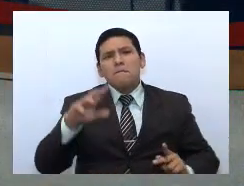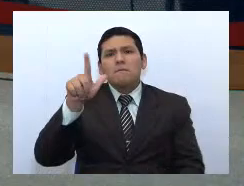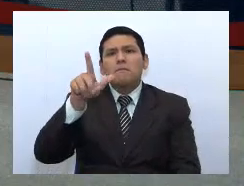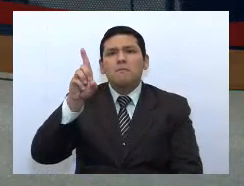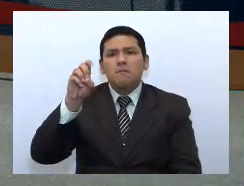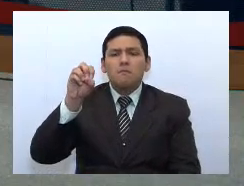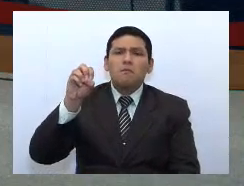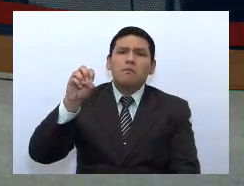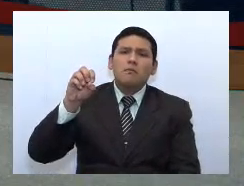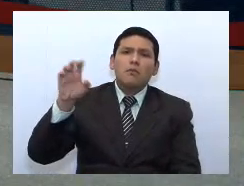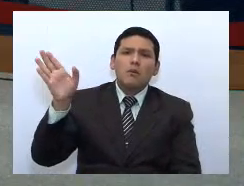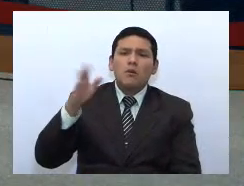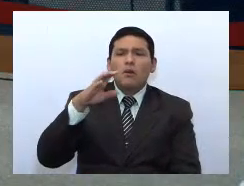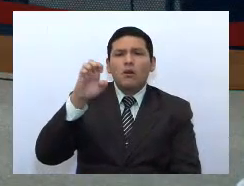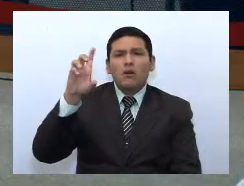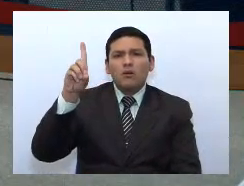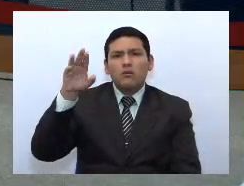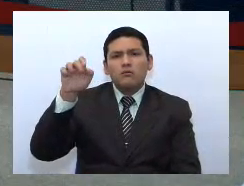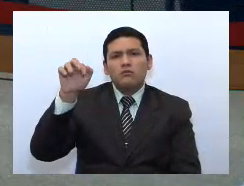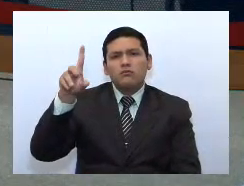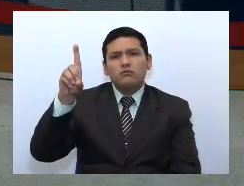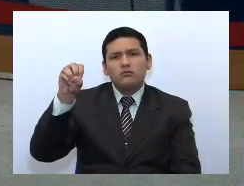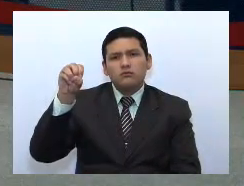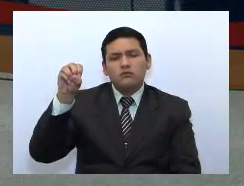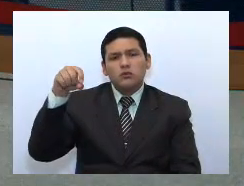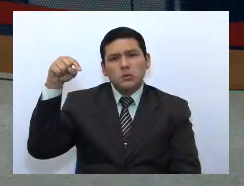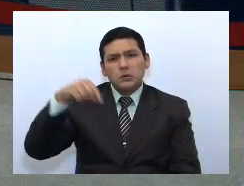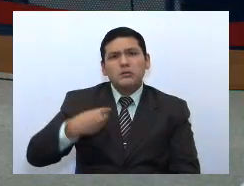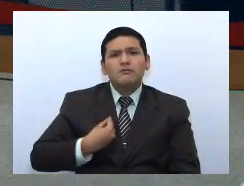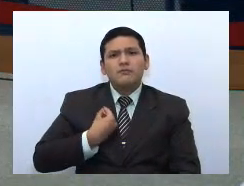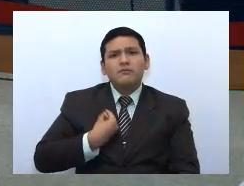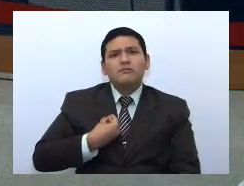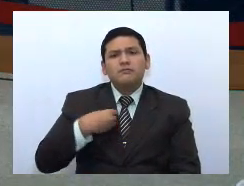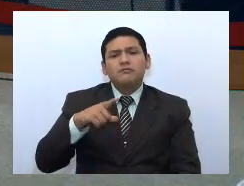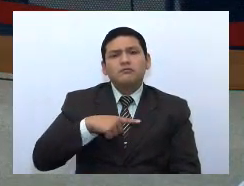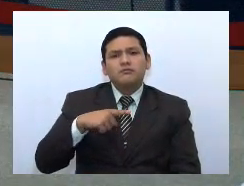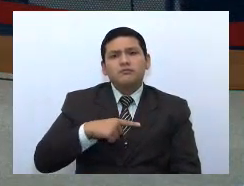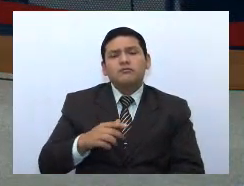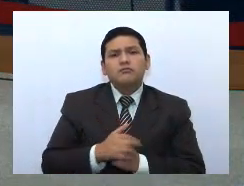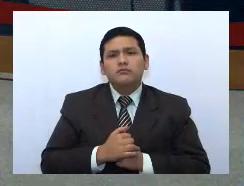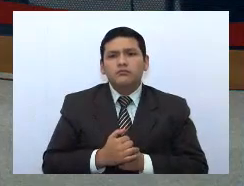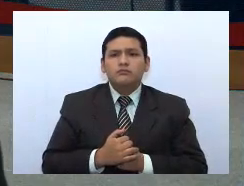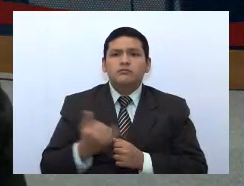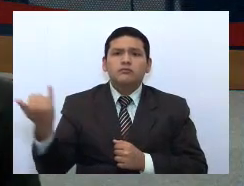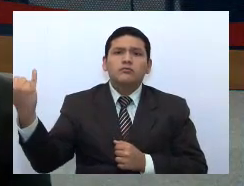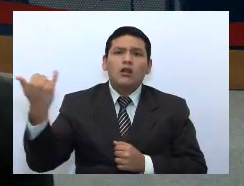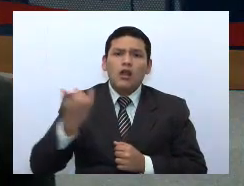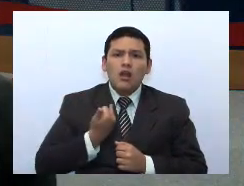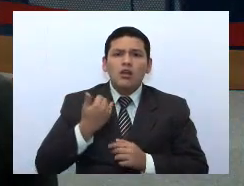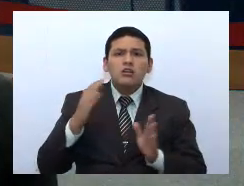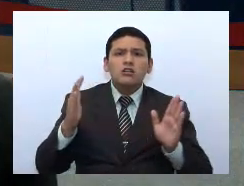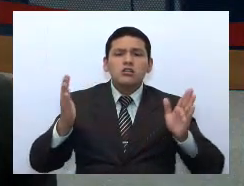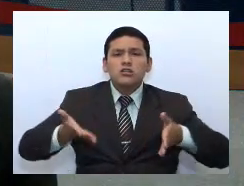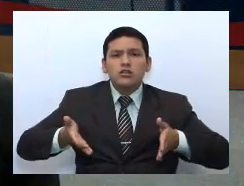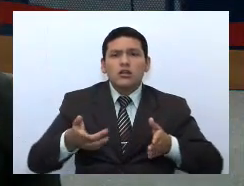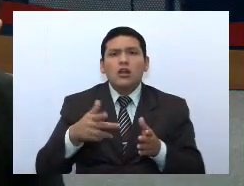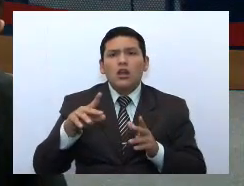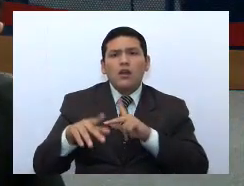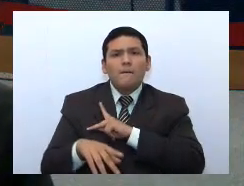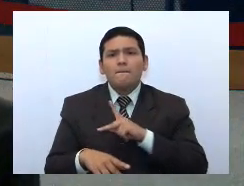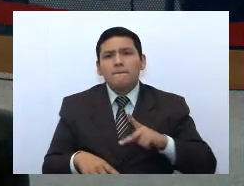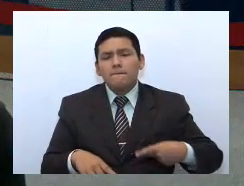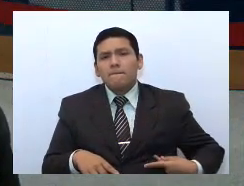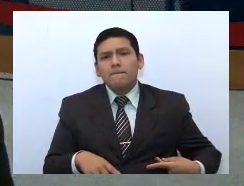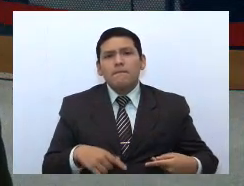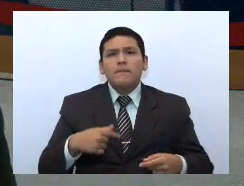sem o prejuízo da ausência do presidente. Claro, nobre vereador, informa ao senhor que na ausência do presidente